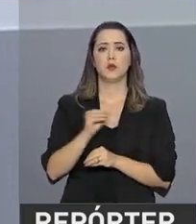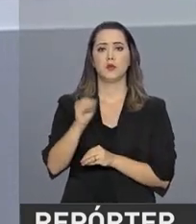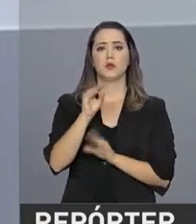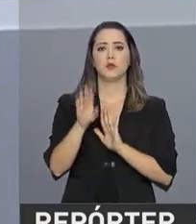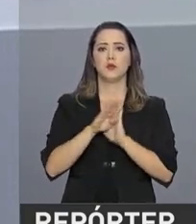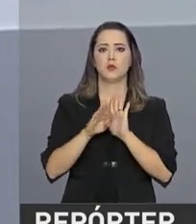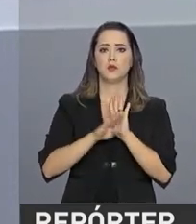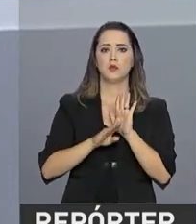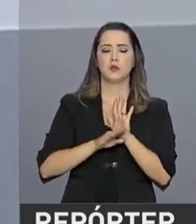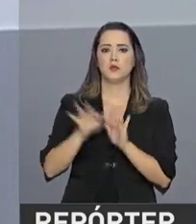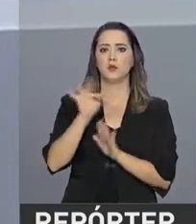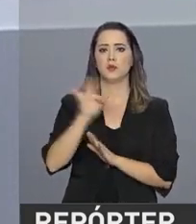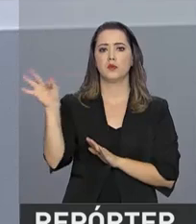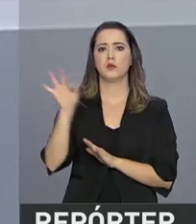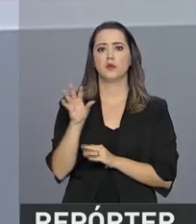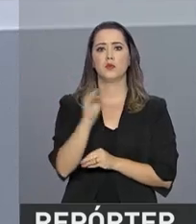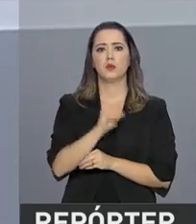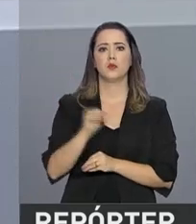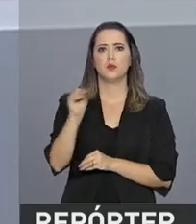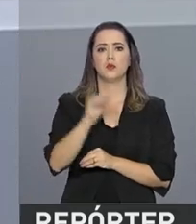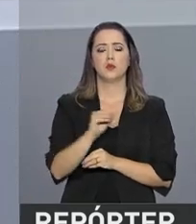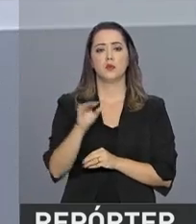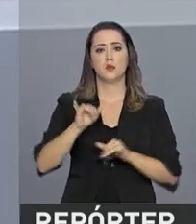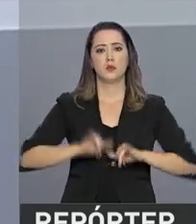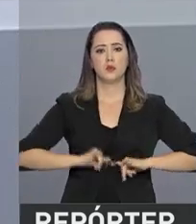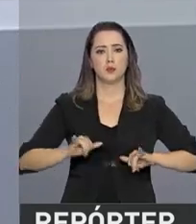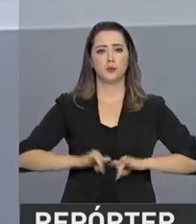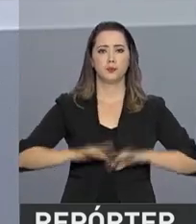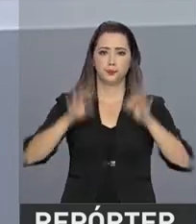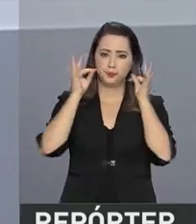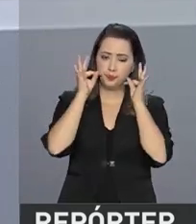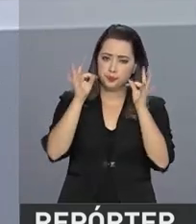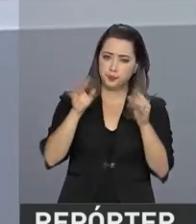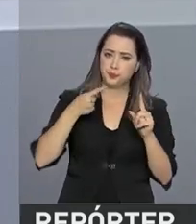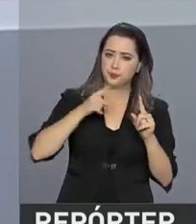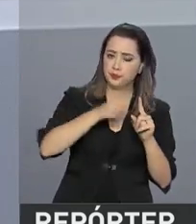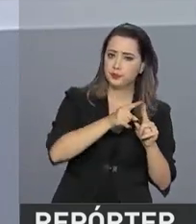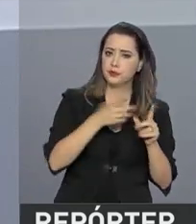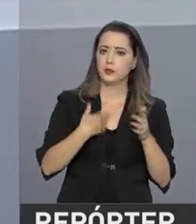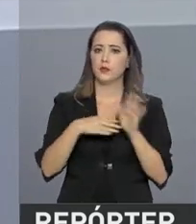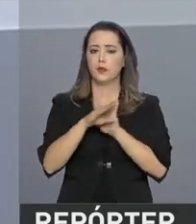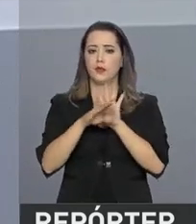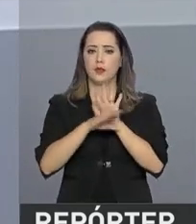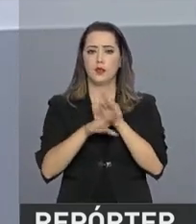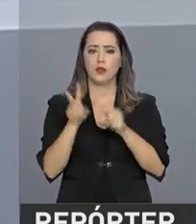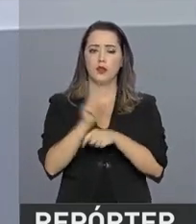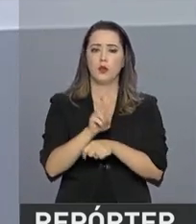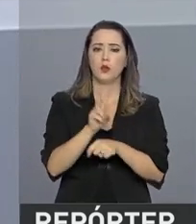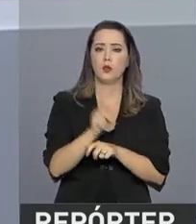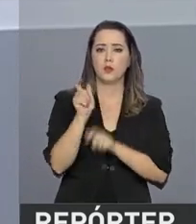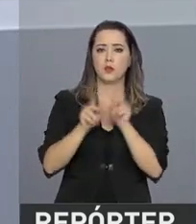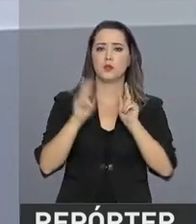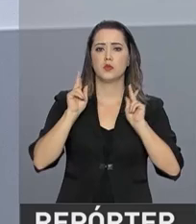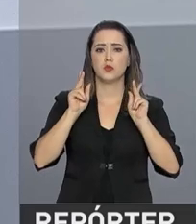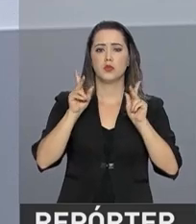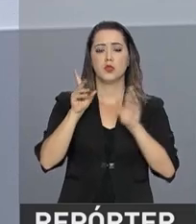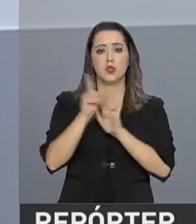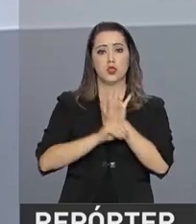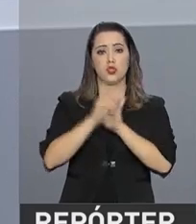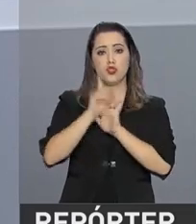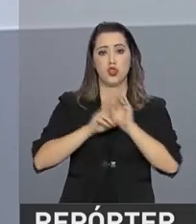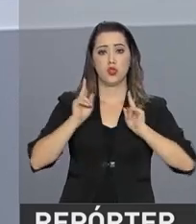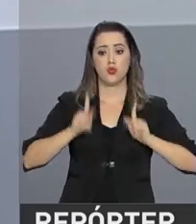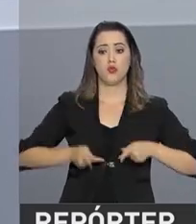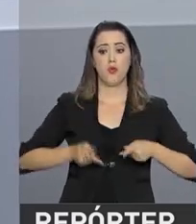pelo programa federal de assistência a vítimas e testemunhas ameaçadas do programa de proteção aos defensores de direitos